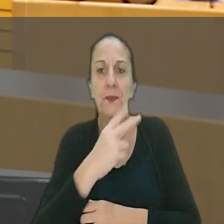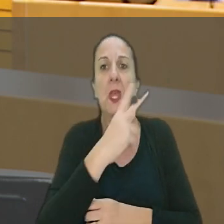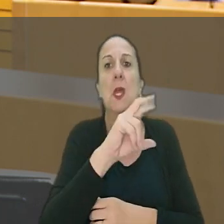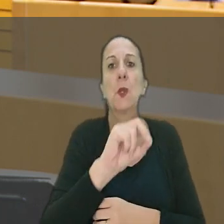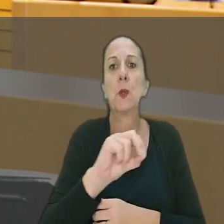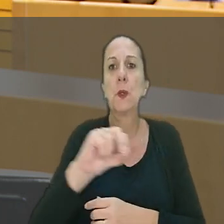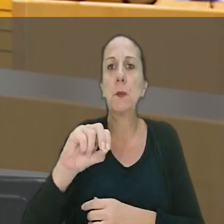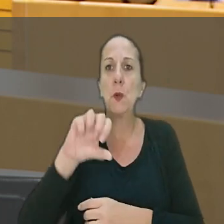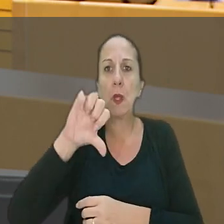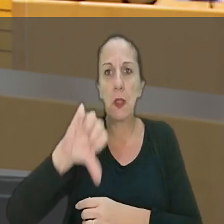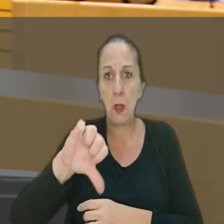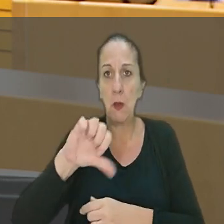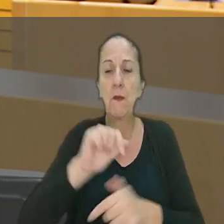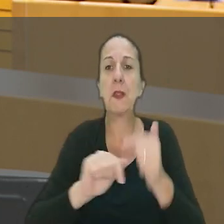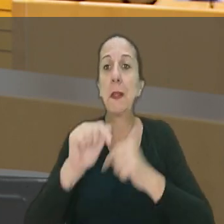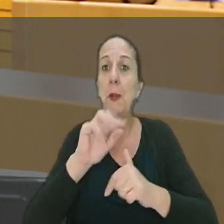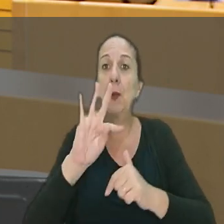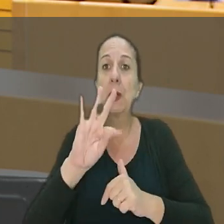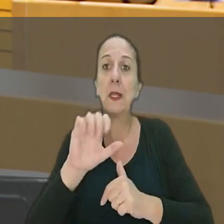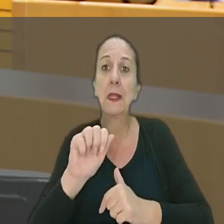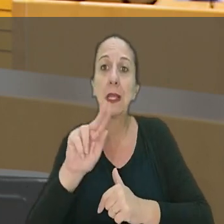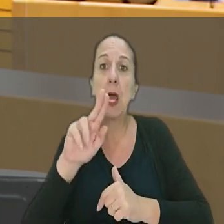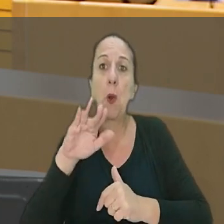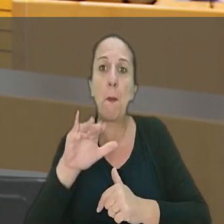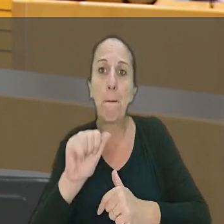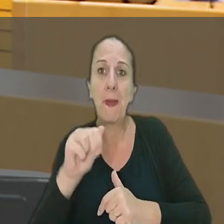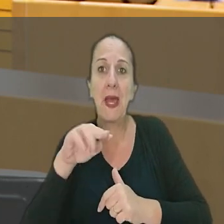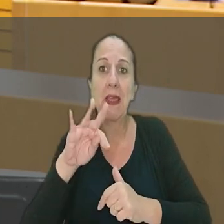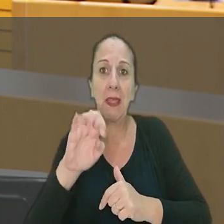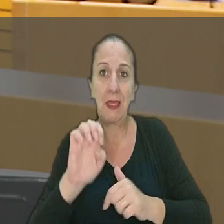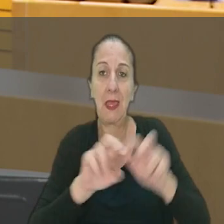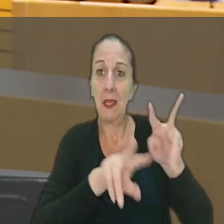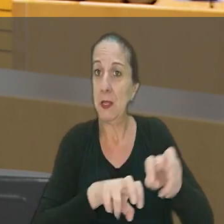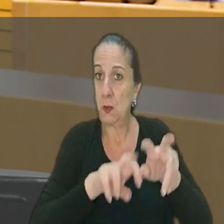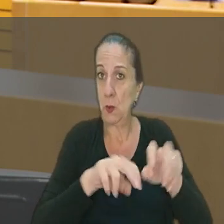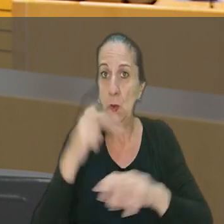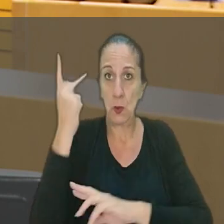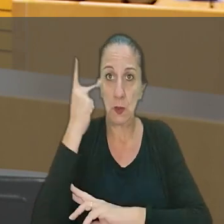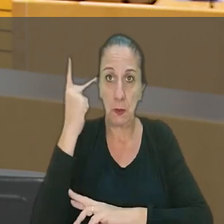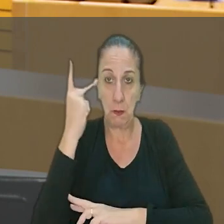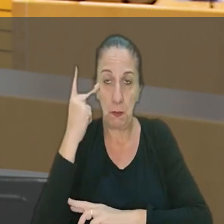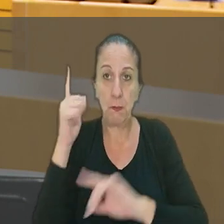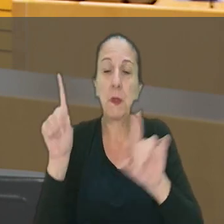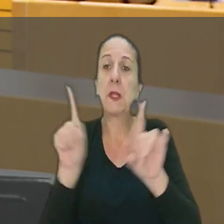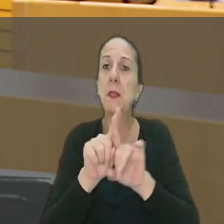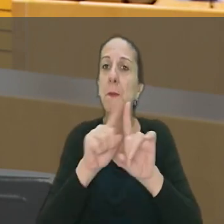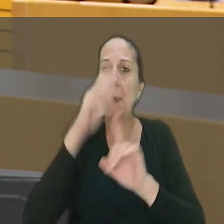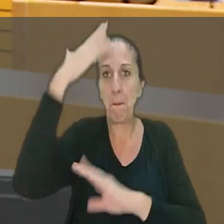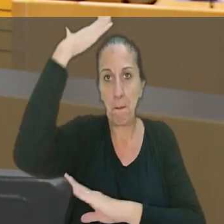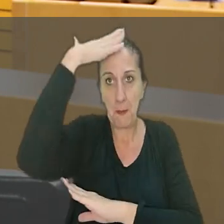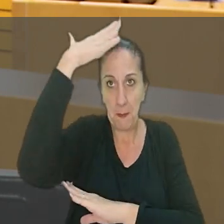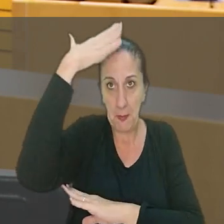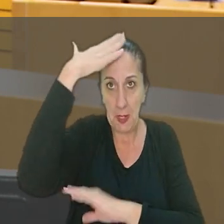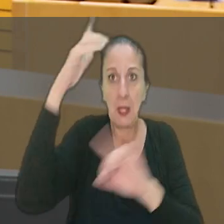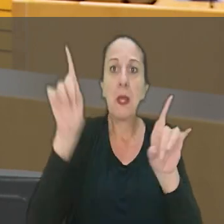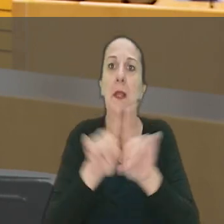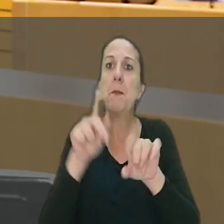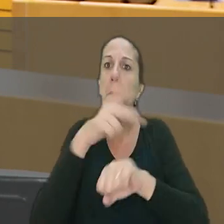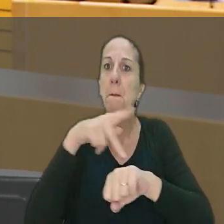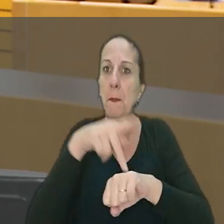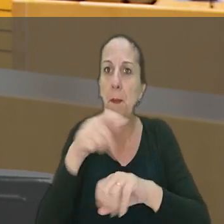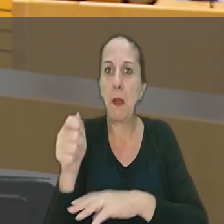de 2009, trabalhou em Taubaté, que fica no interior do estado de São Paulo, em Curitiba, no Paraná e até